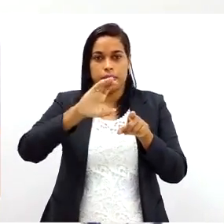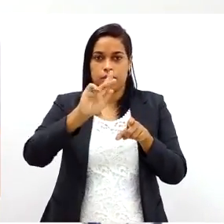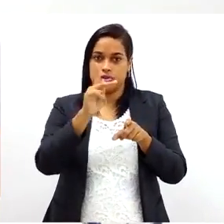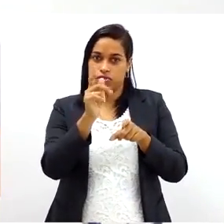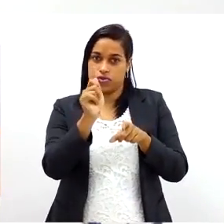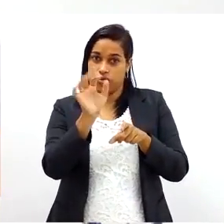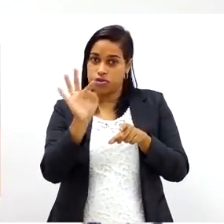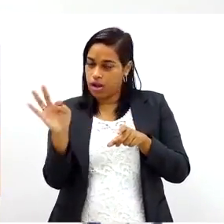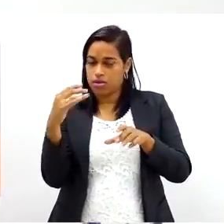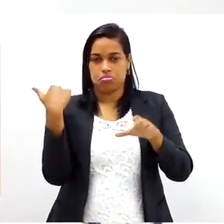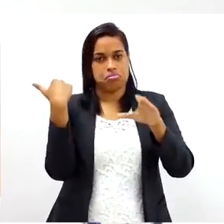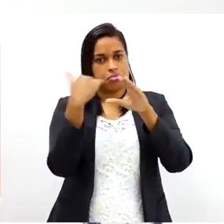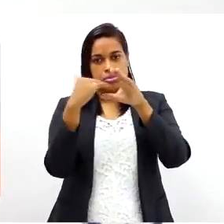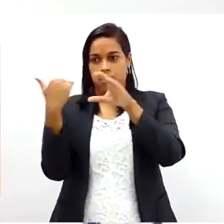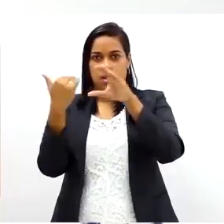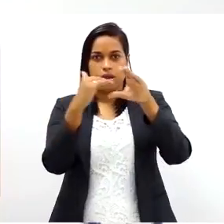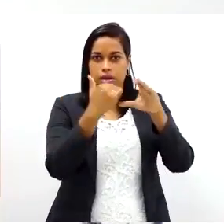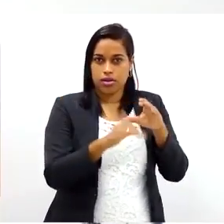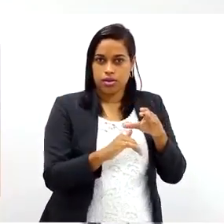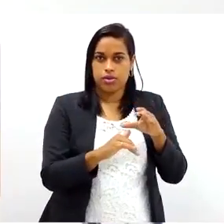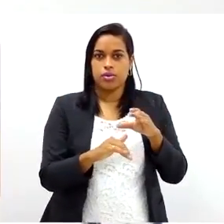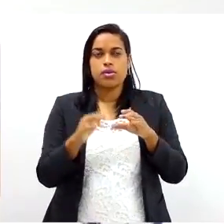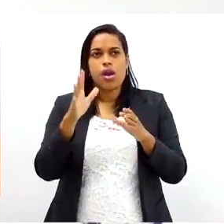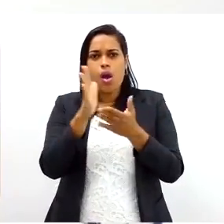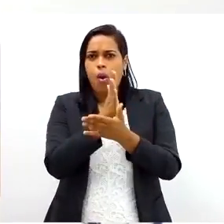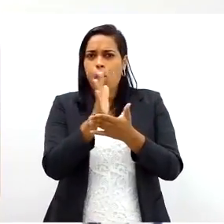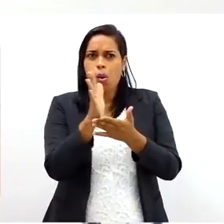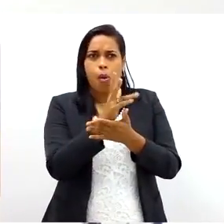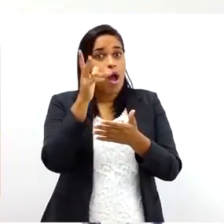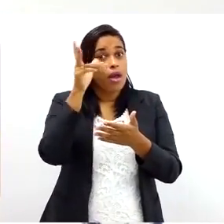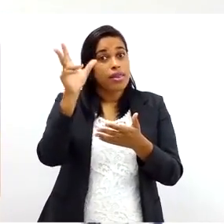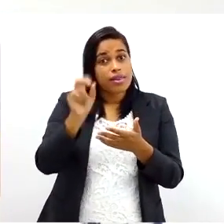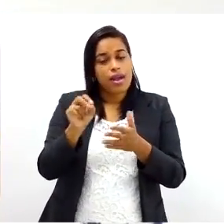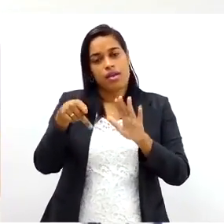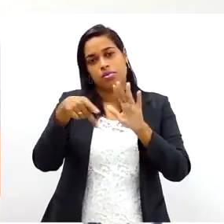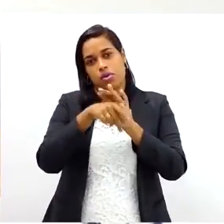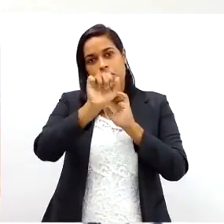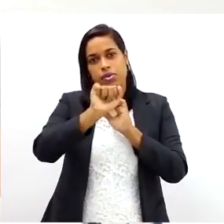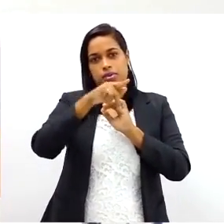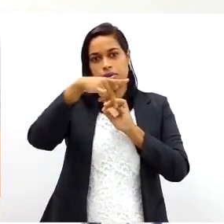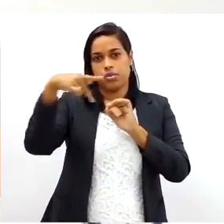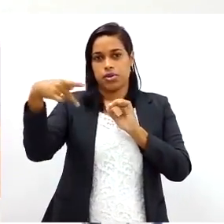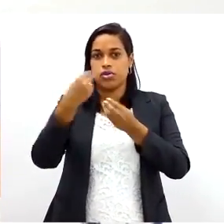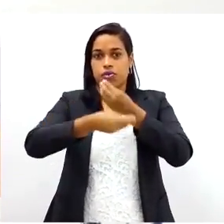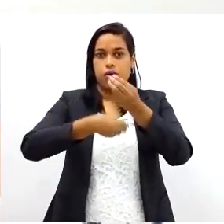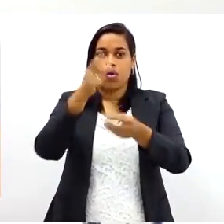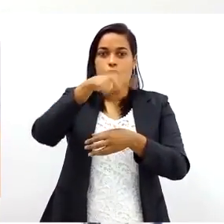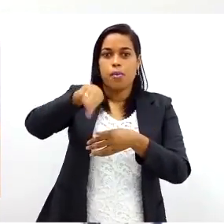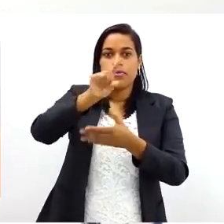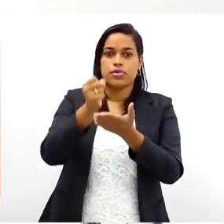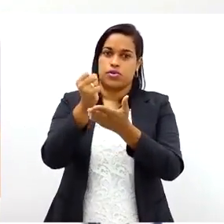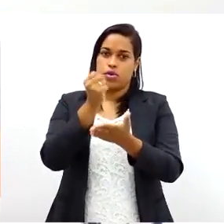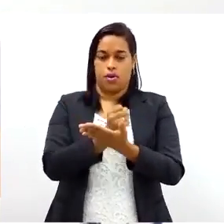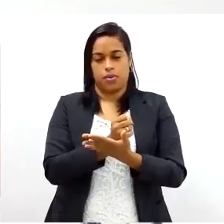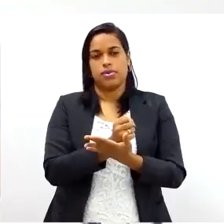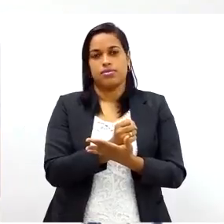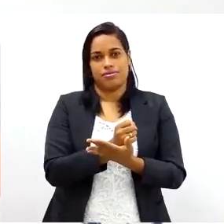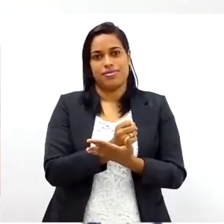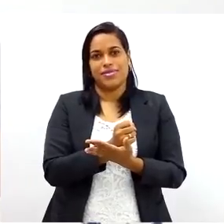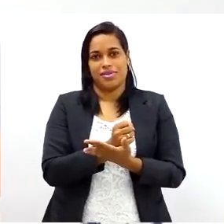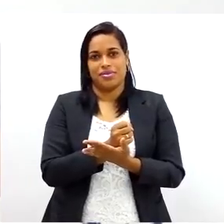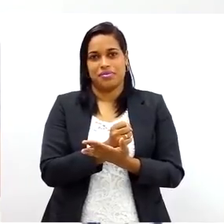e-mail e tentar trazer algumas ideias de alguns aplicativos e como vocês documentariam isso aí. Uma dica que eu